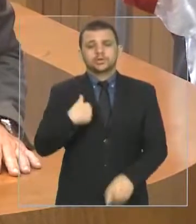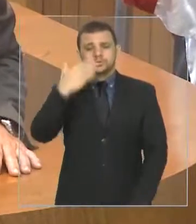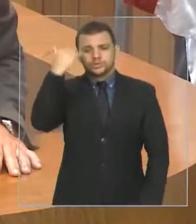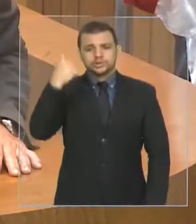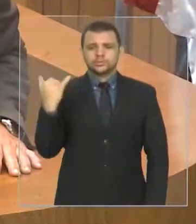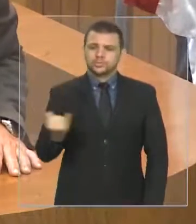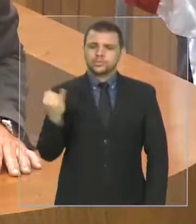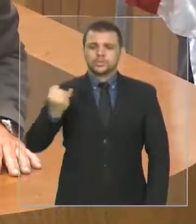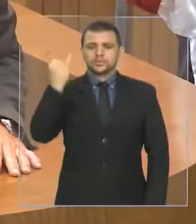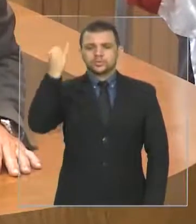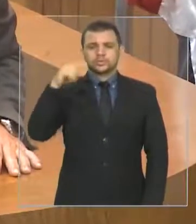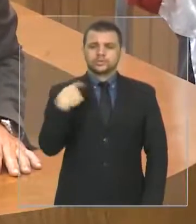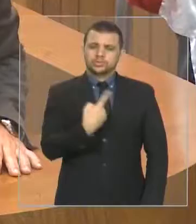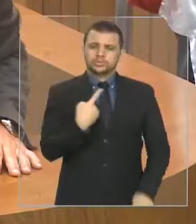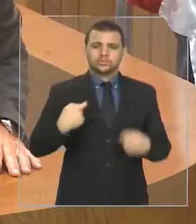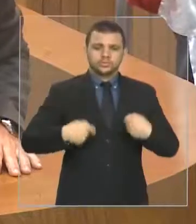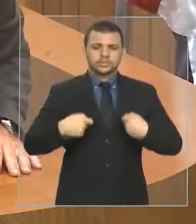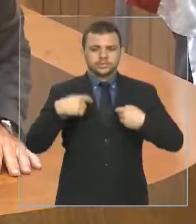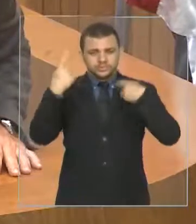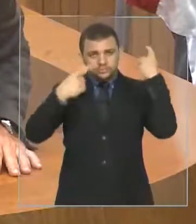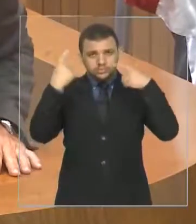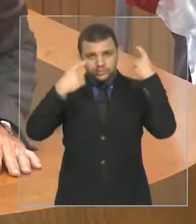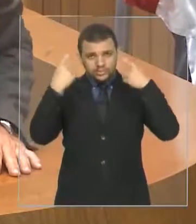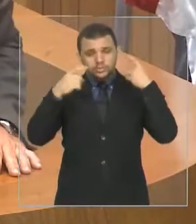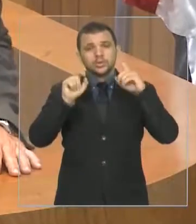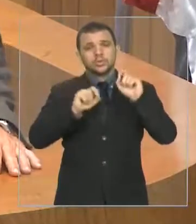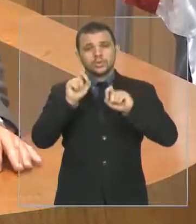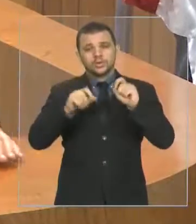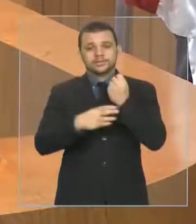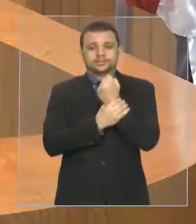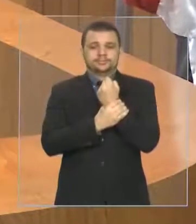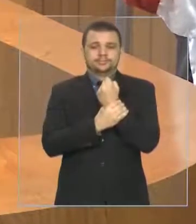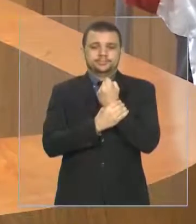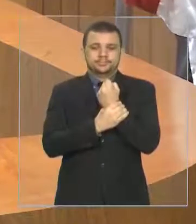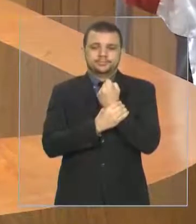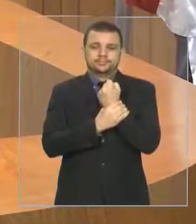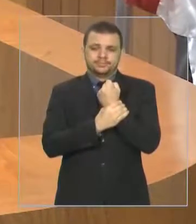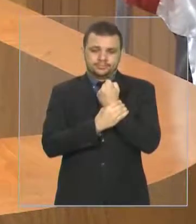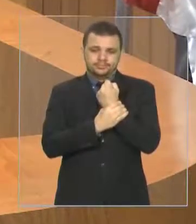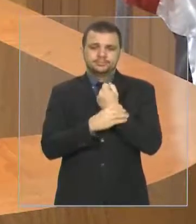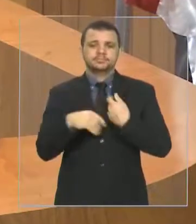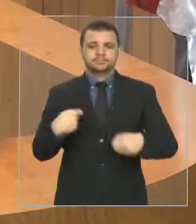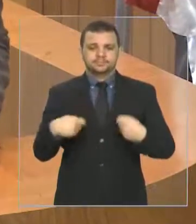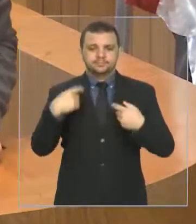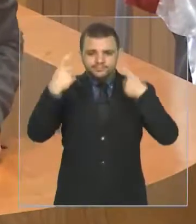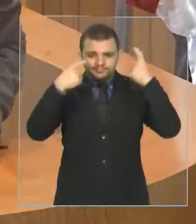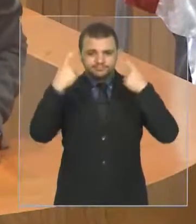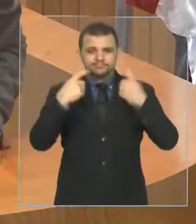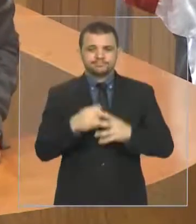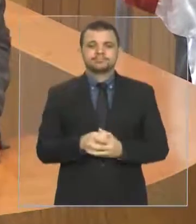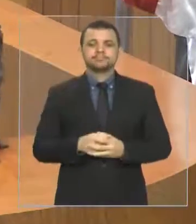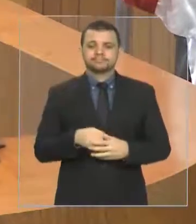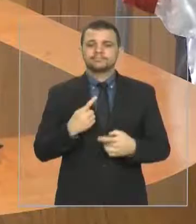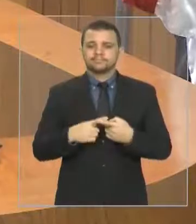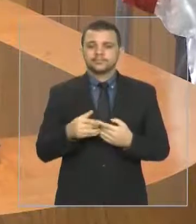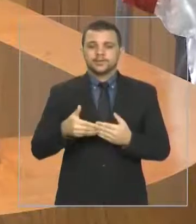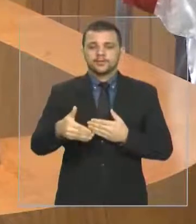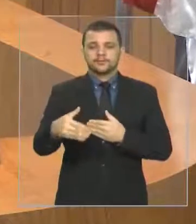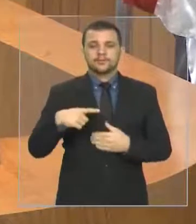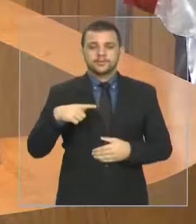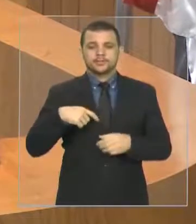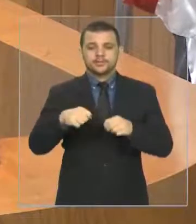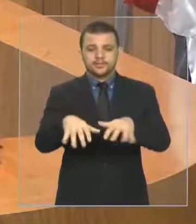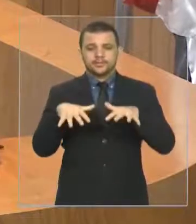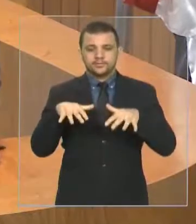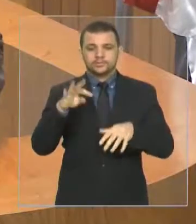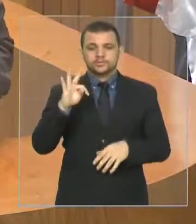que a gente tem que se preocupar com a segurança do torcedor. Vai ter uma audiência no TJD,